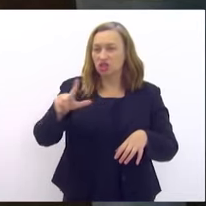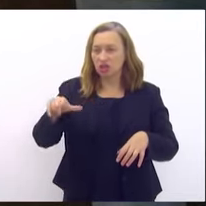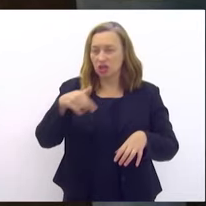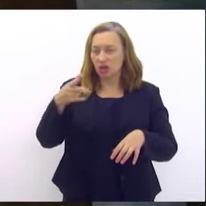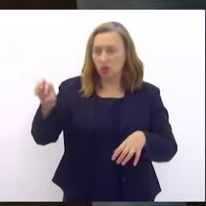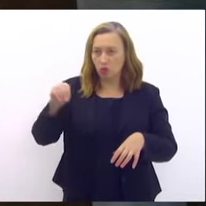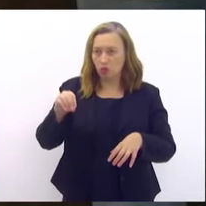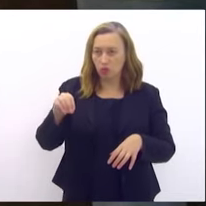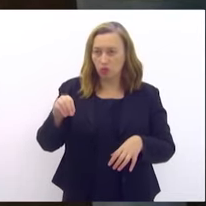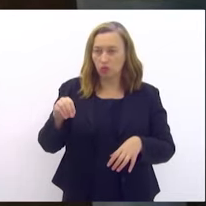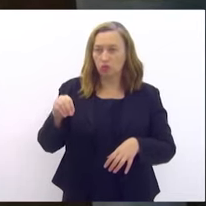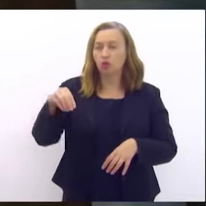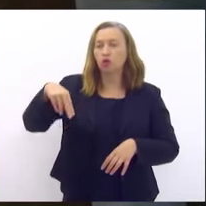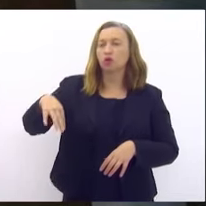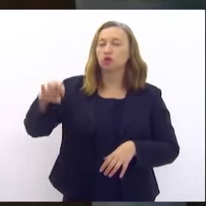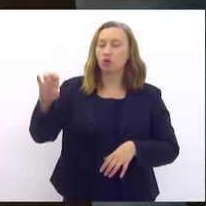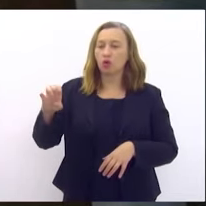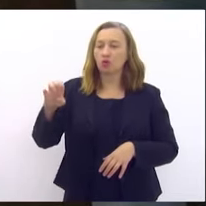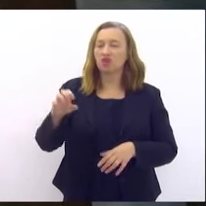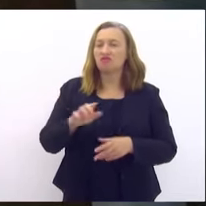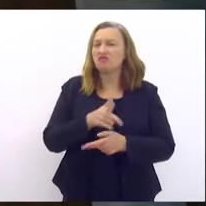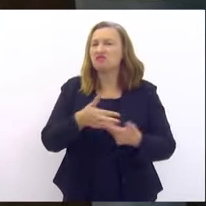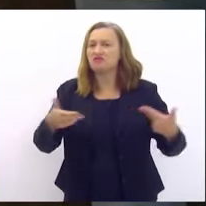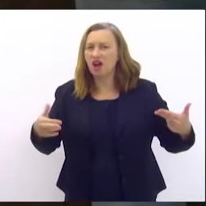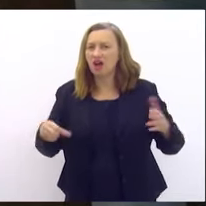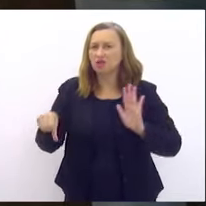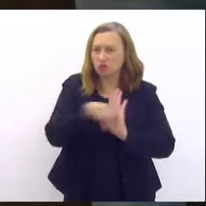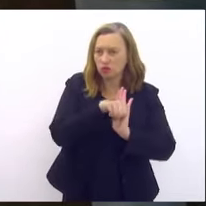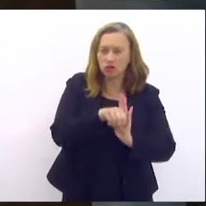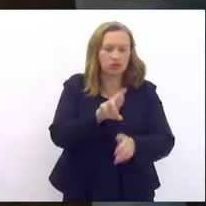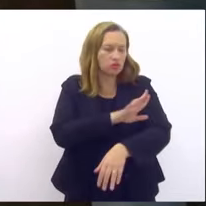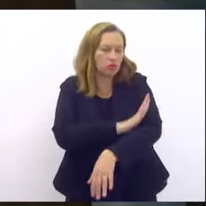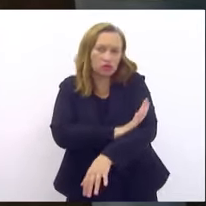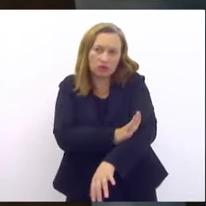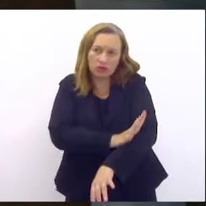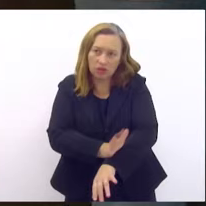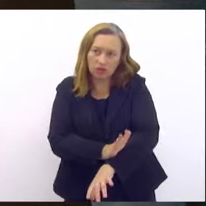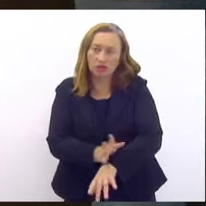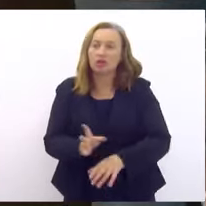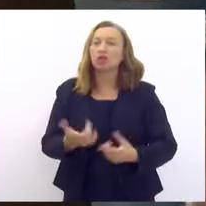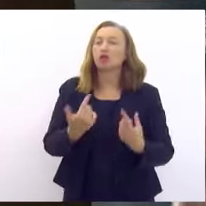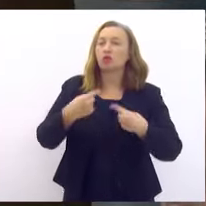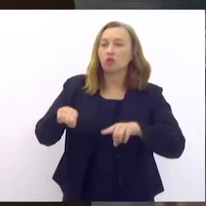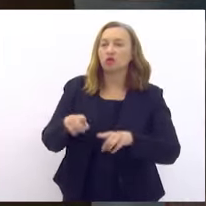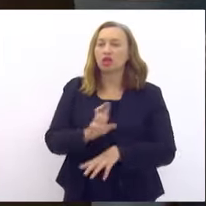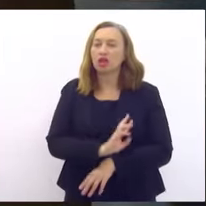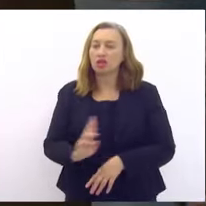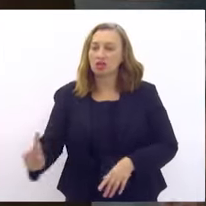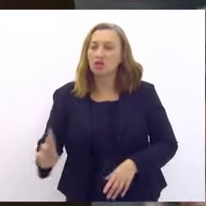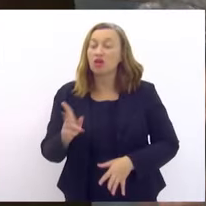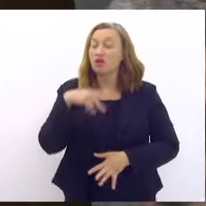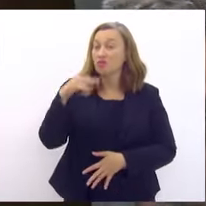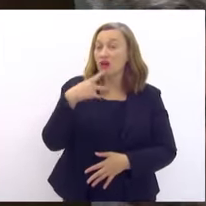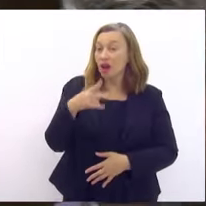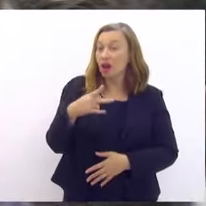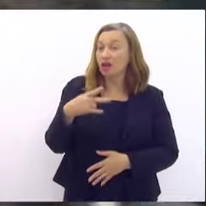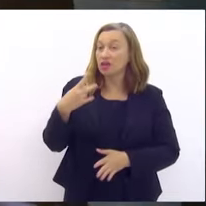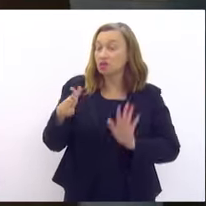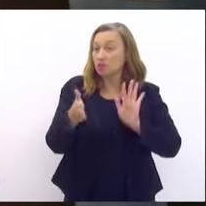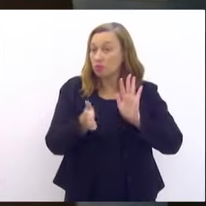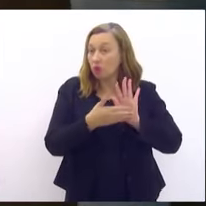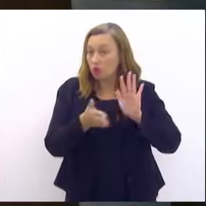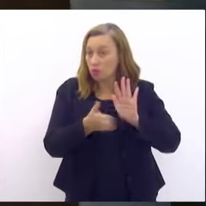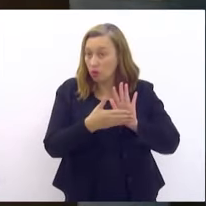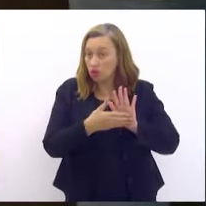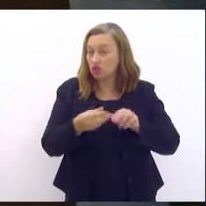intolerância muitas intolerância racismo inclusive dizer que a a vossa proposição no